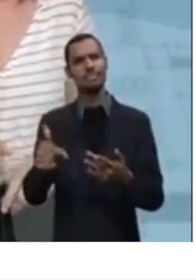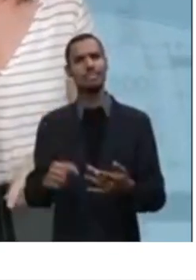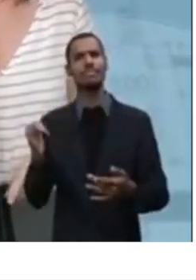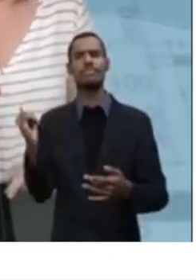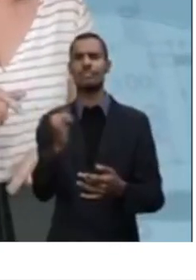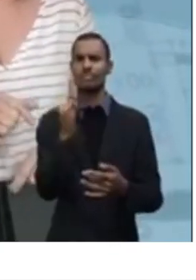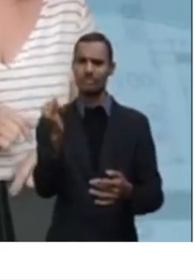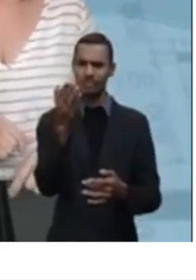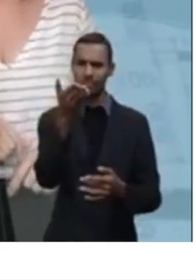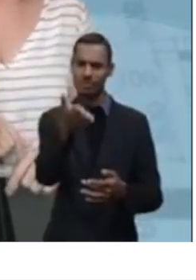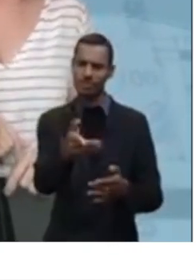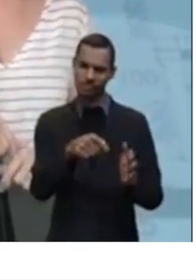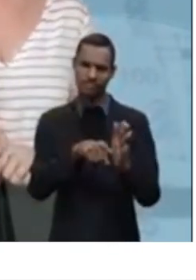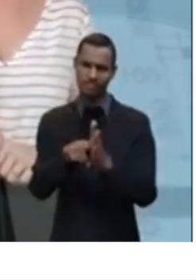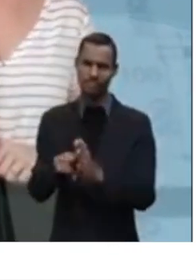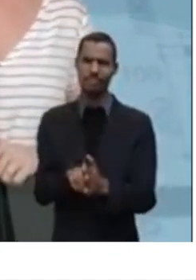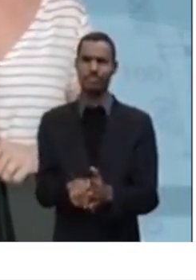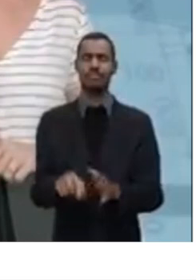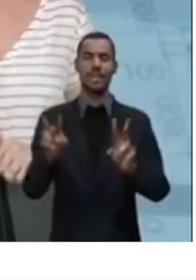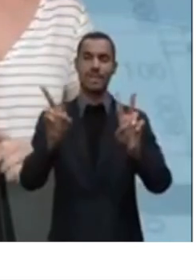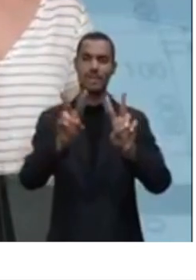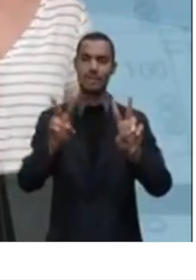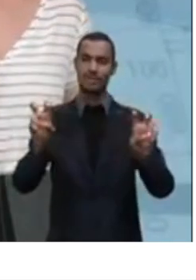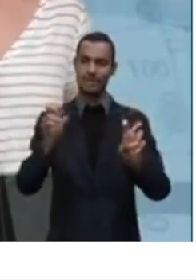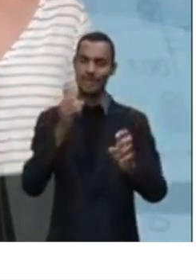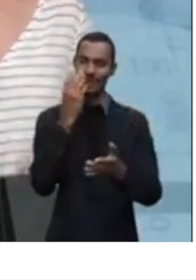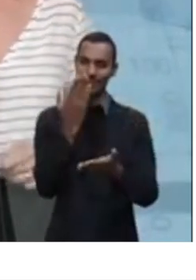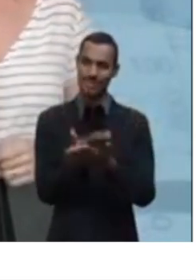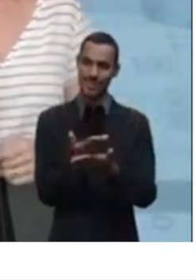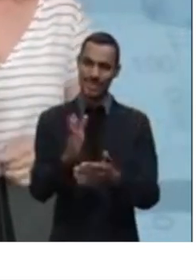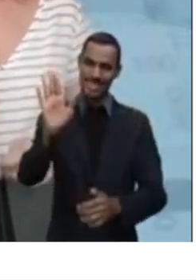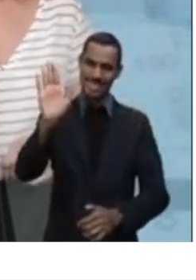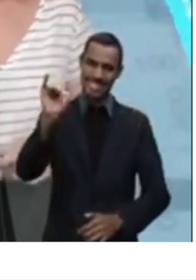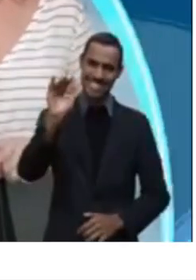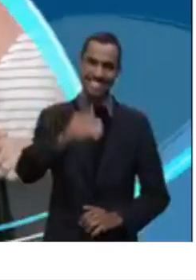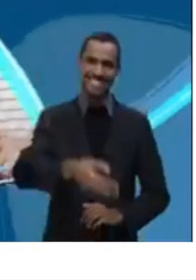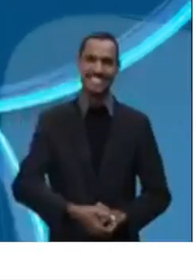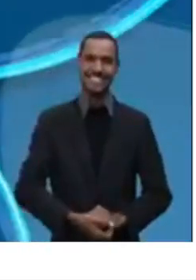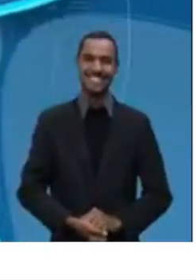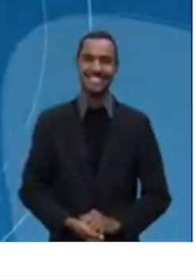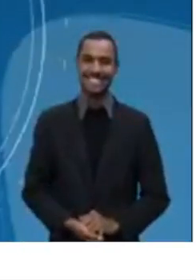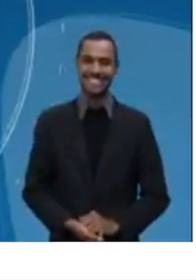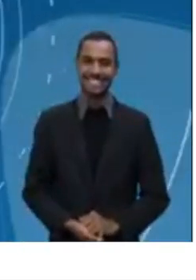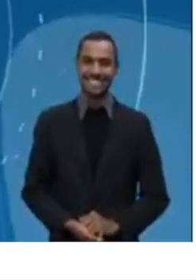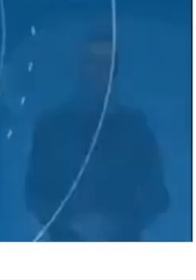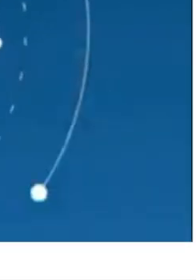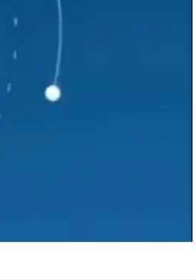importante que você continue pesquisando sobre esse assunto. Bons estudos e até mais!